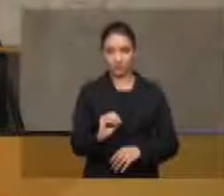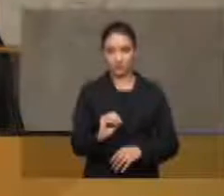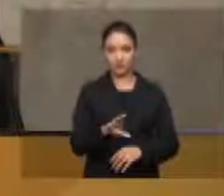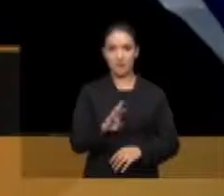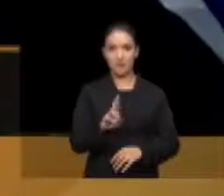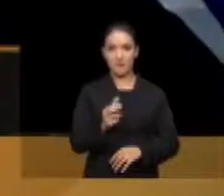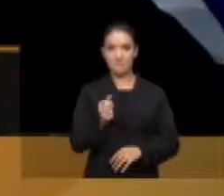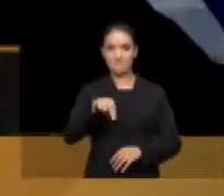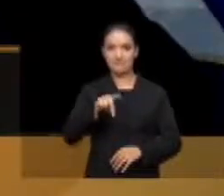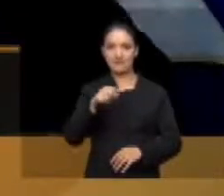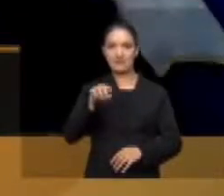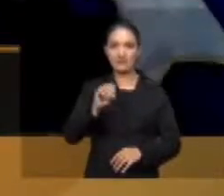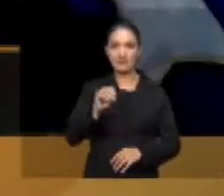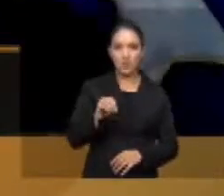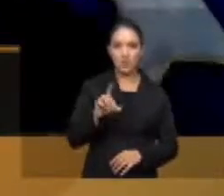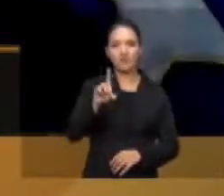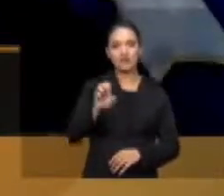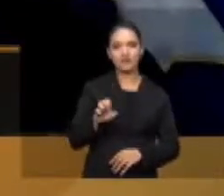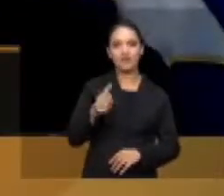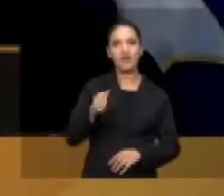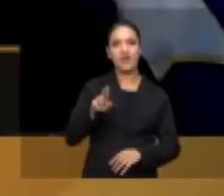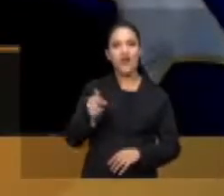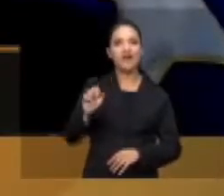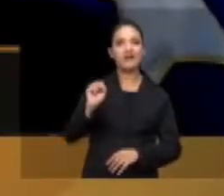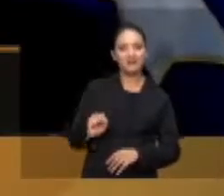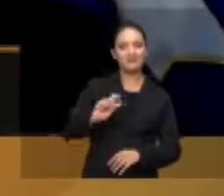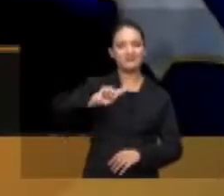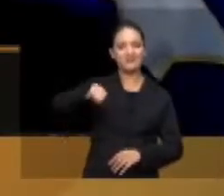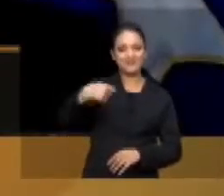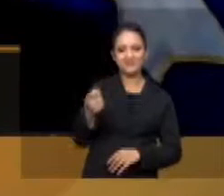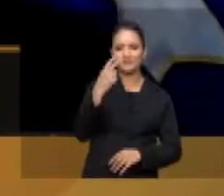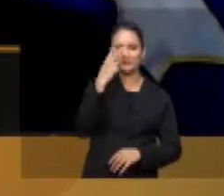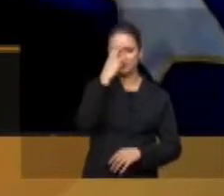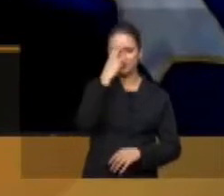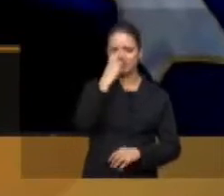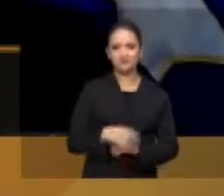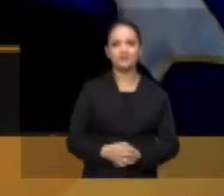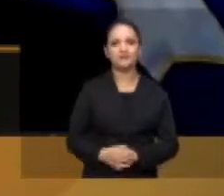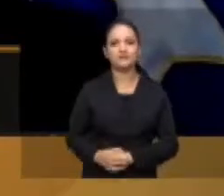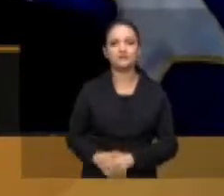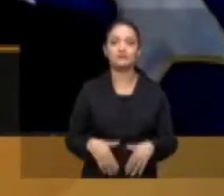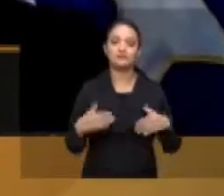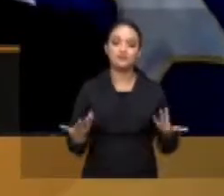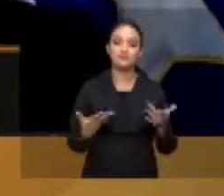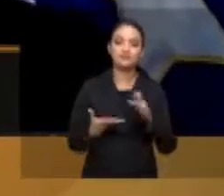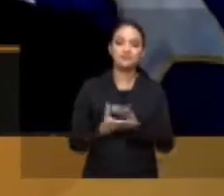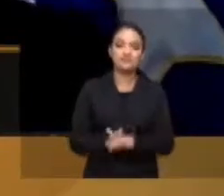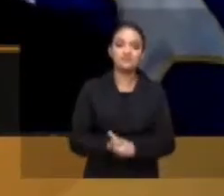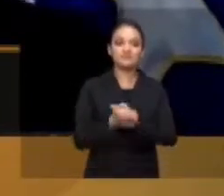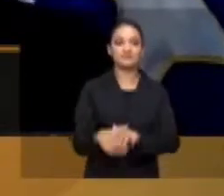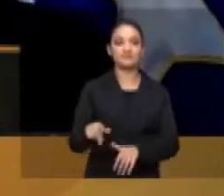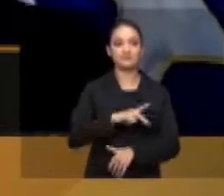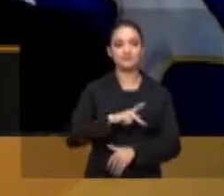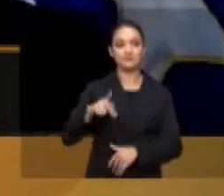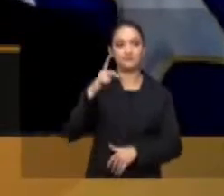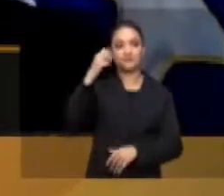Boa tarde a todas e a todos. Cumprimento Vossa Excelência, senhor presidente, ministro Luiz Fux.